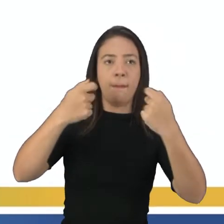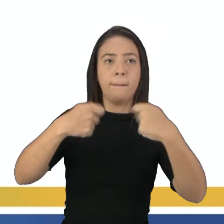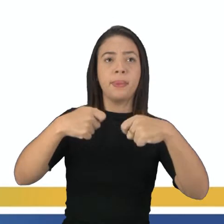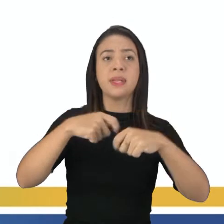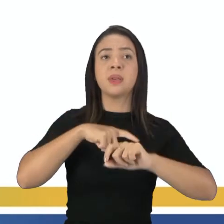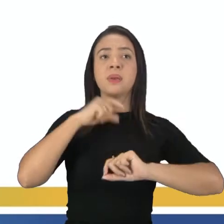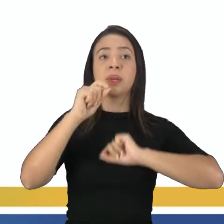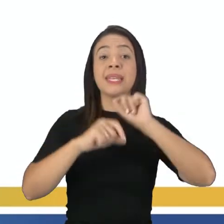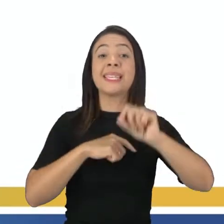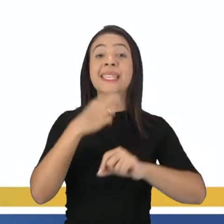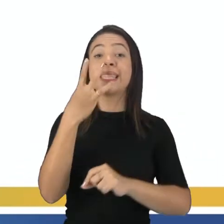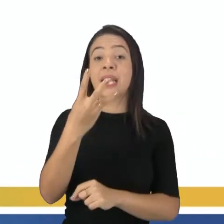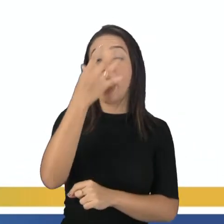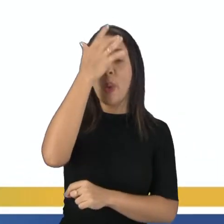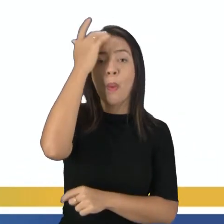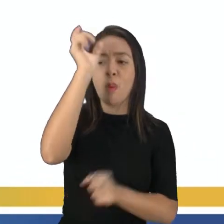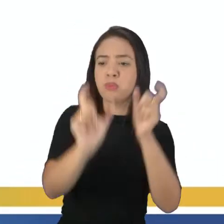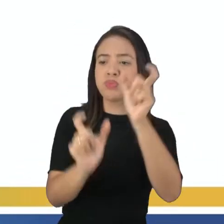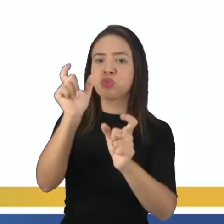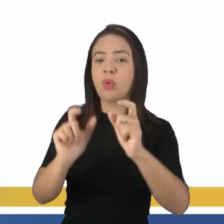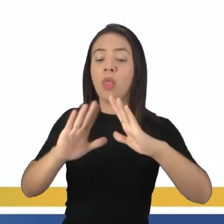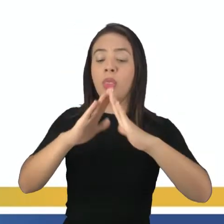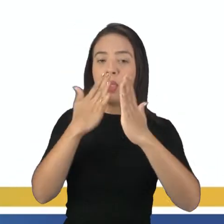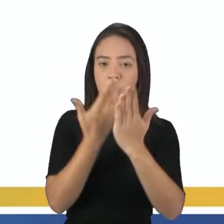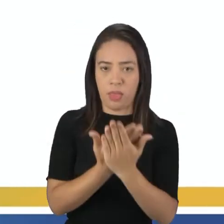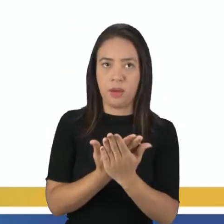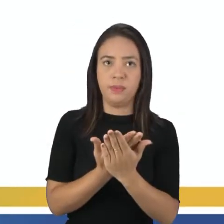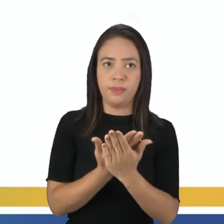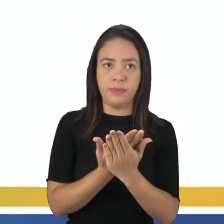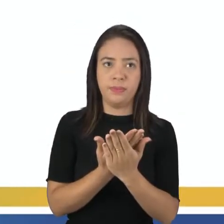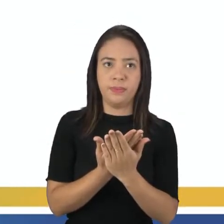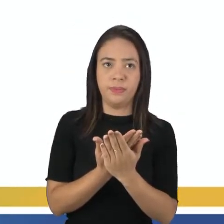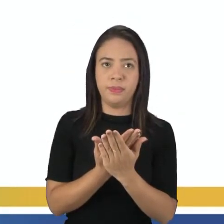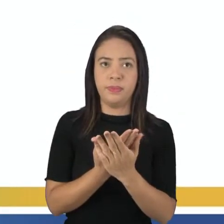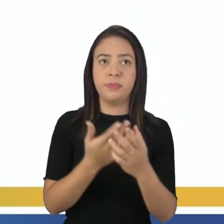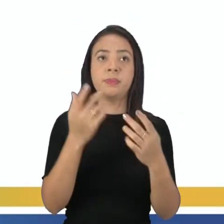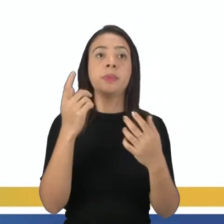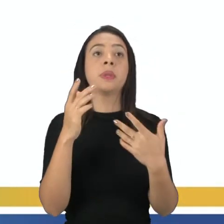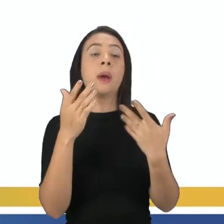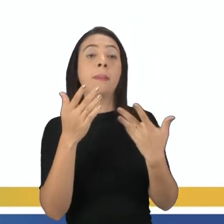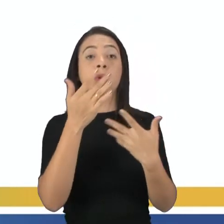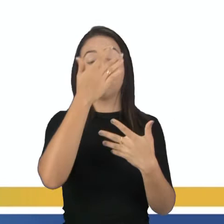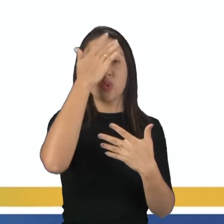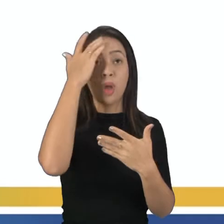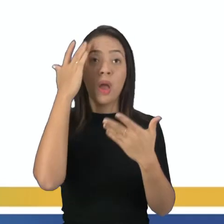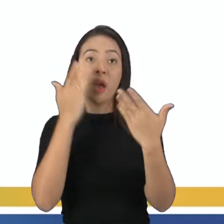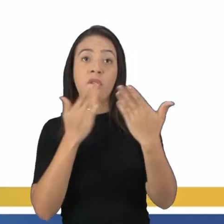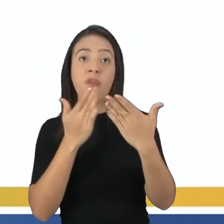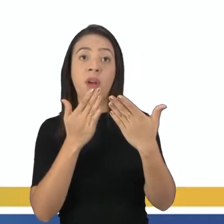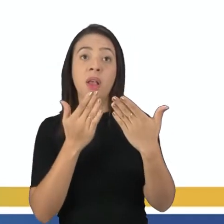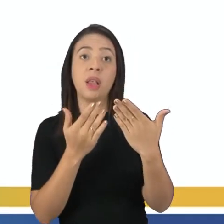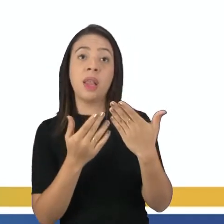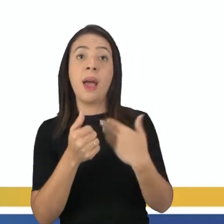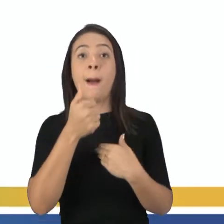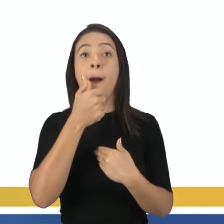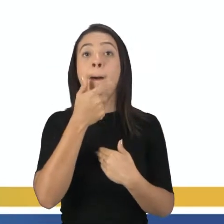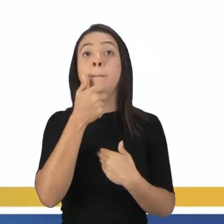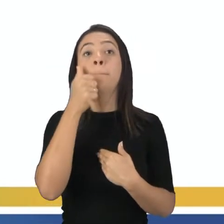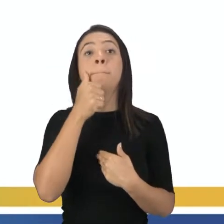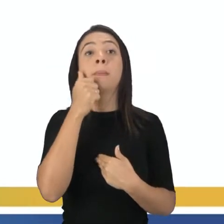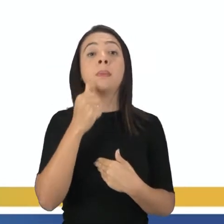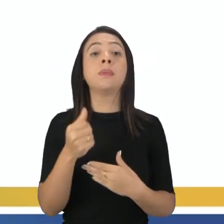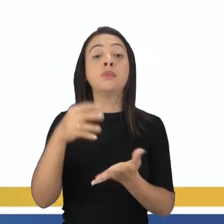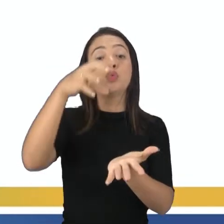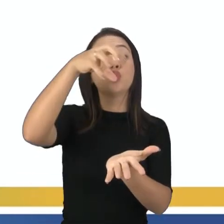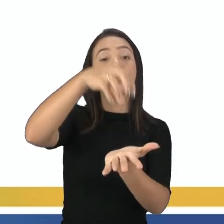3 personagens em uma sala de aula. Quem fala é a que está localizada no centro da sala. As